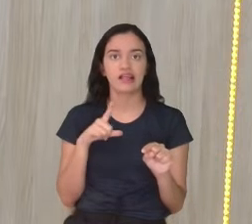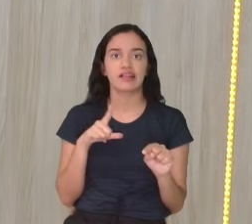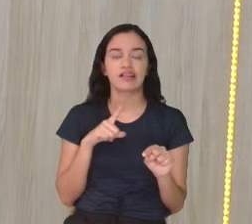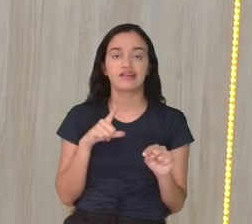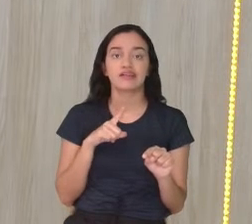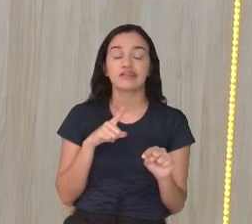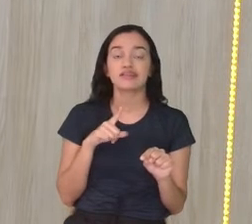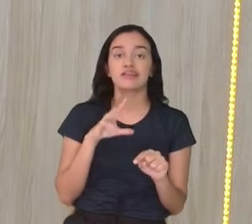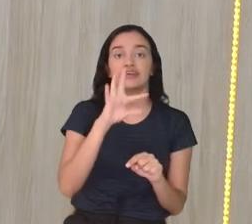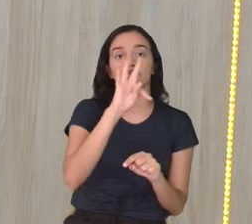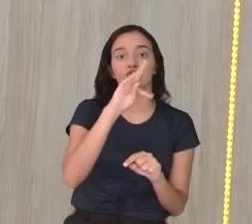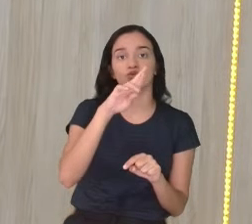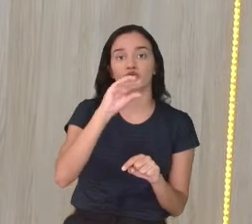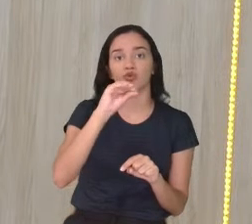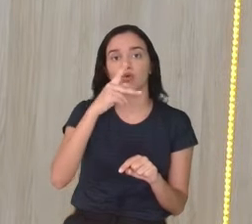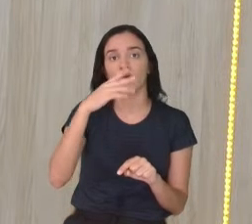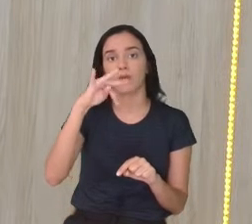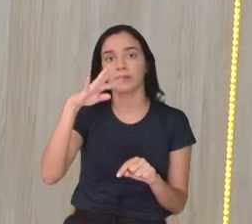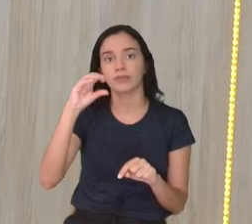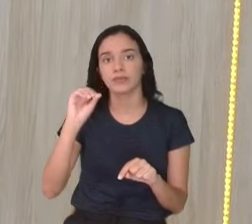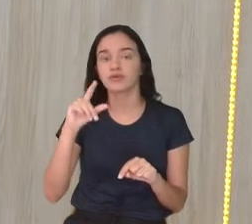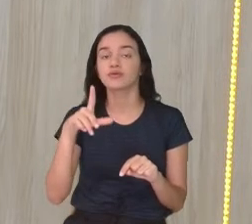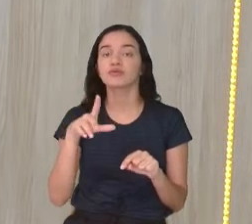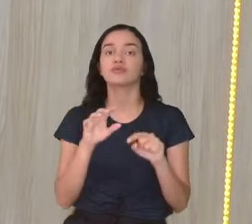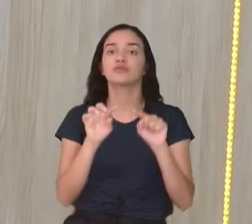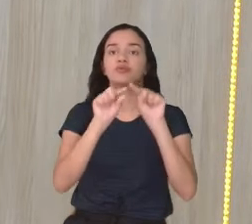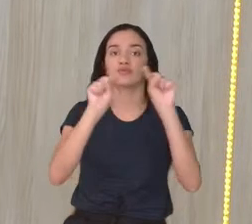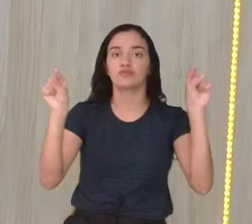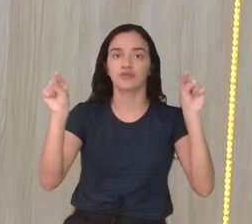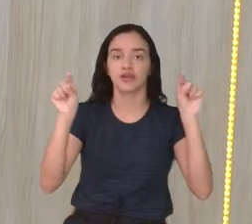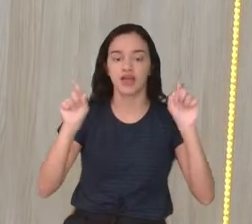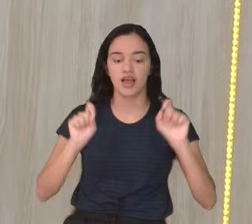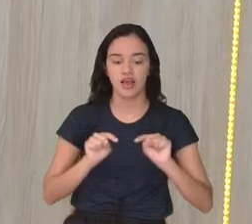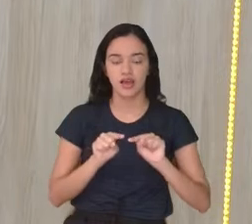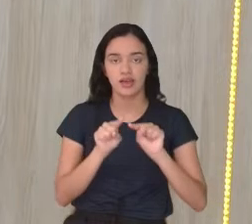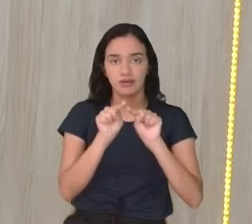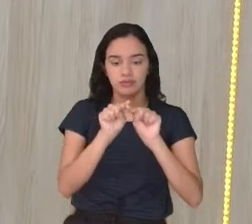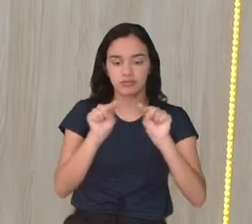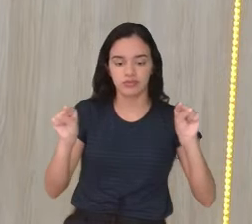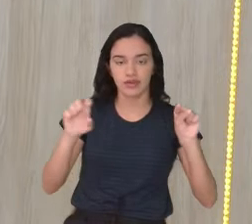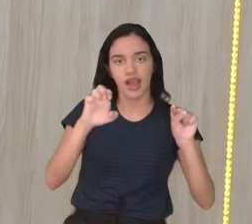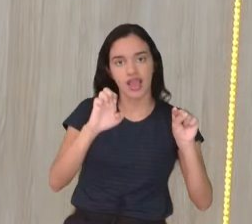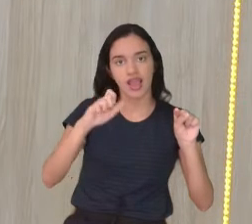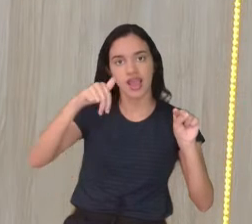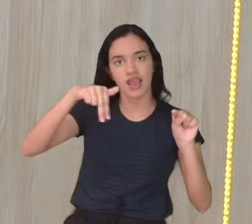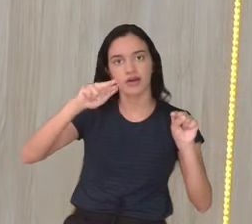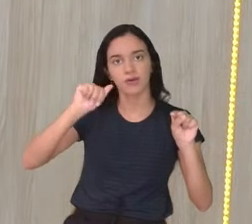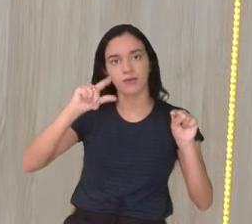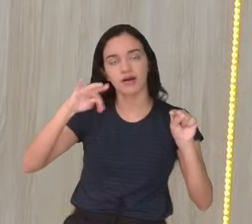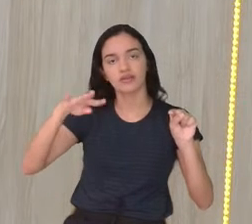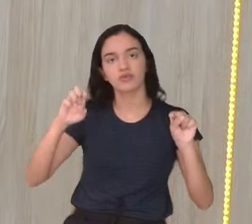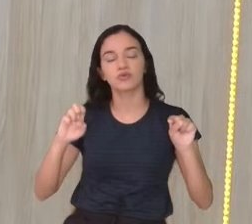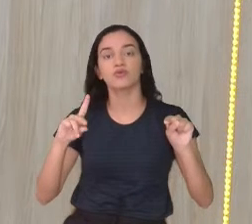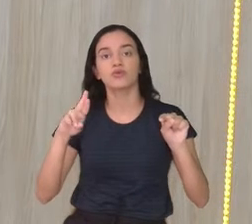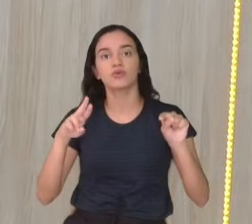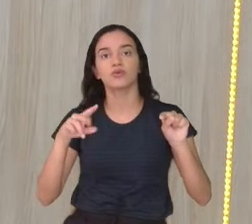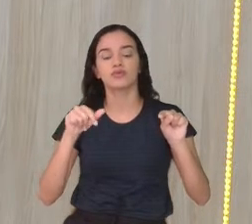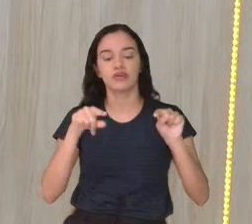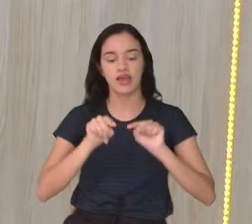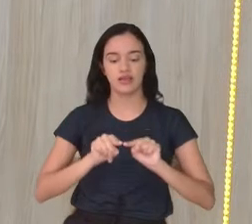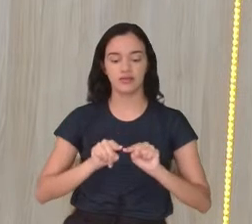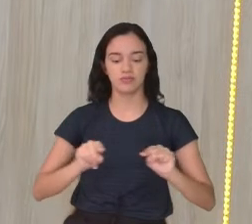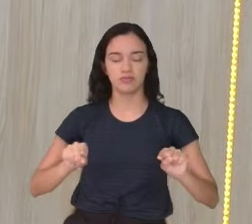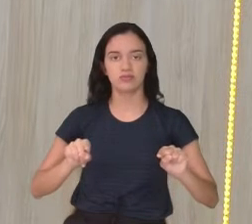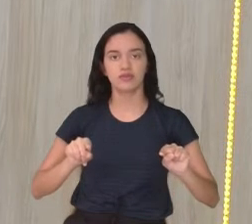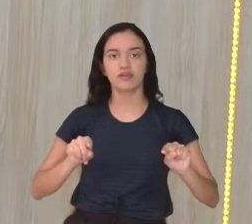o trópico de Câncer ao norte, o trópico de Capricórnio ao sul, e também os dois círculos, né? O